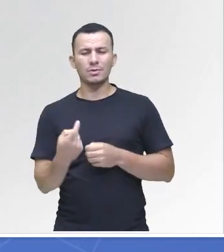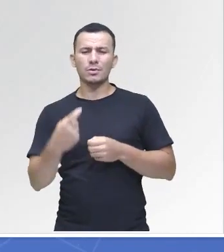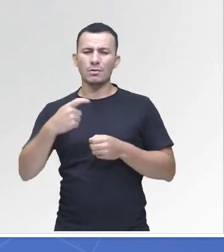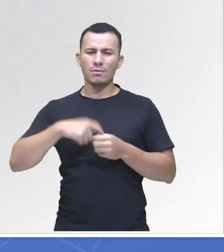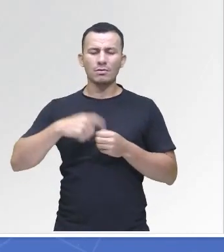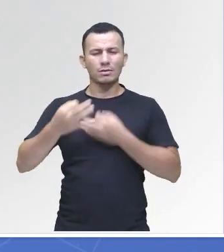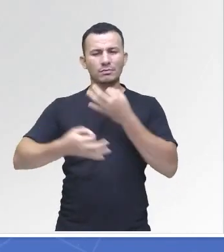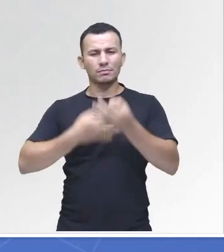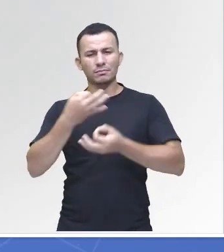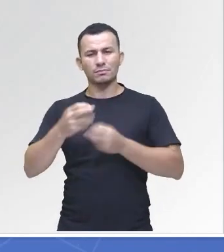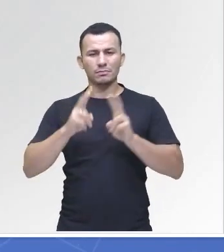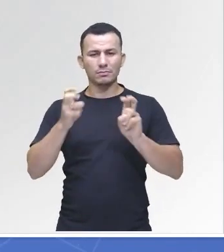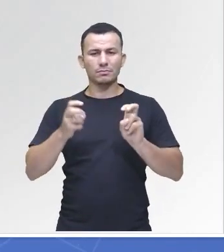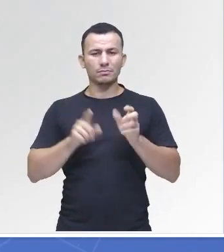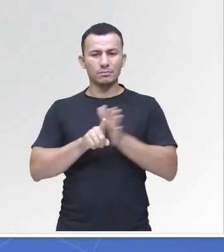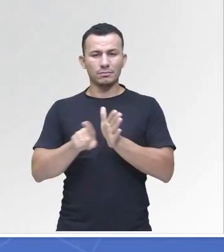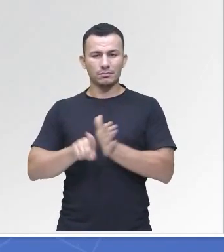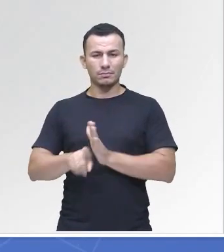gente comenta.